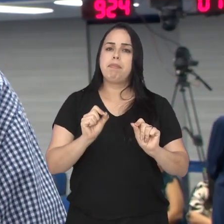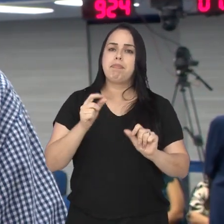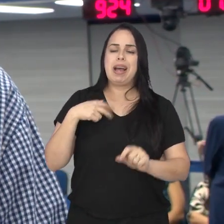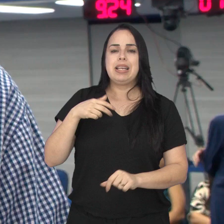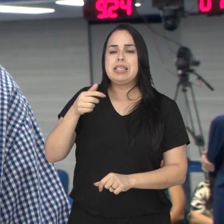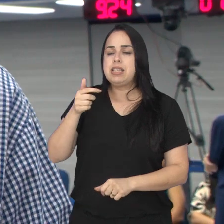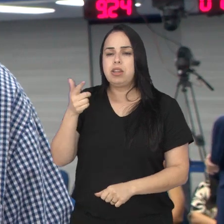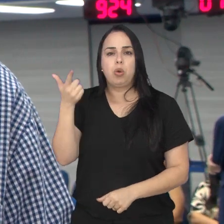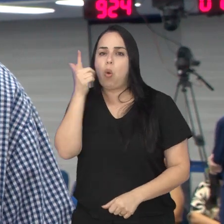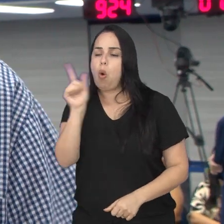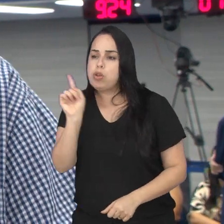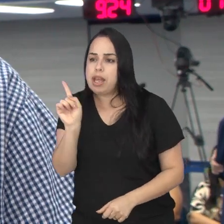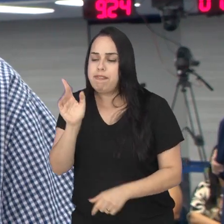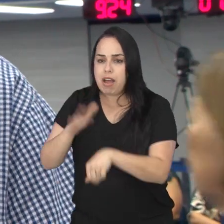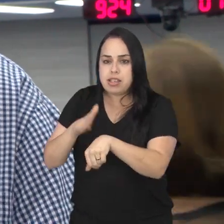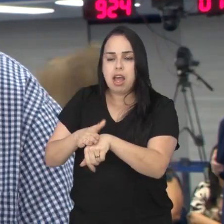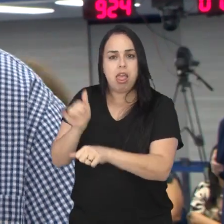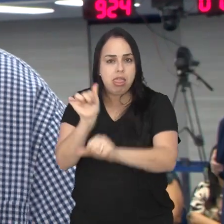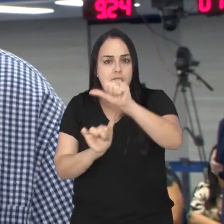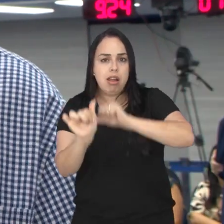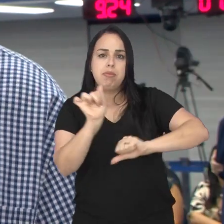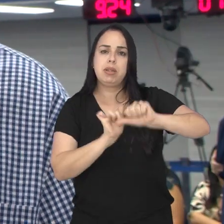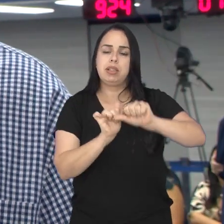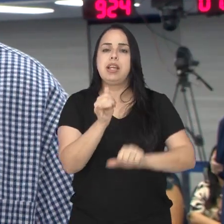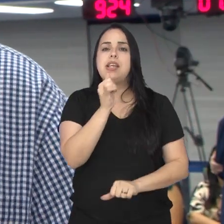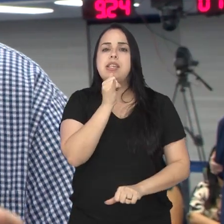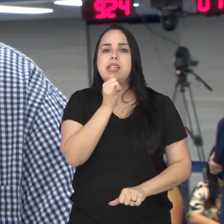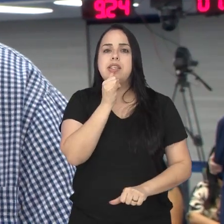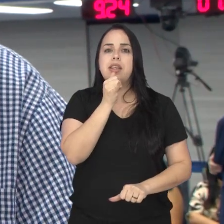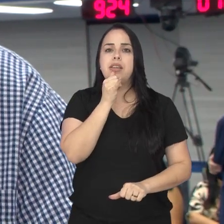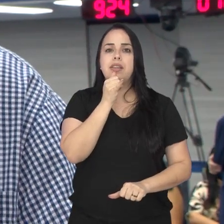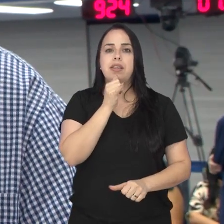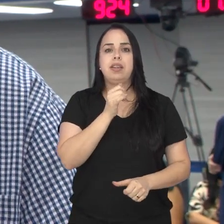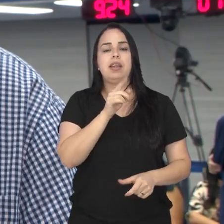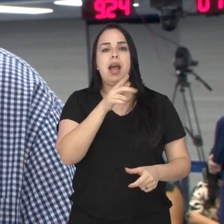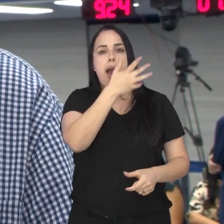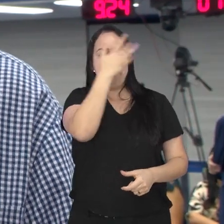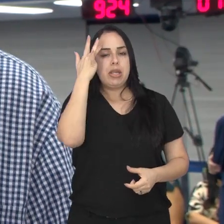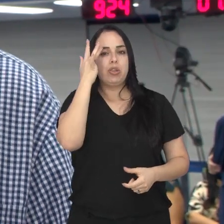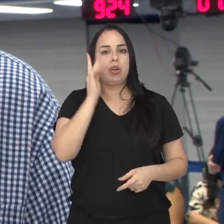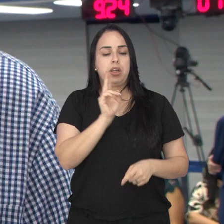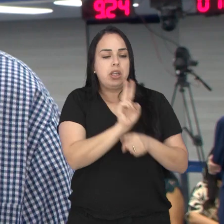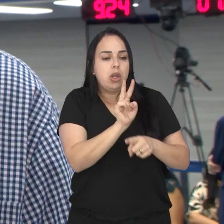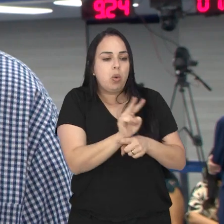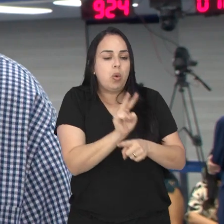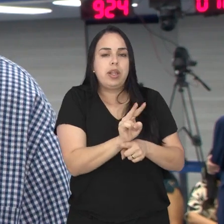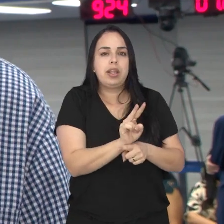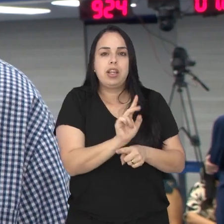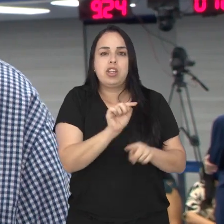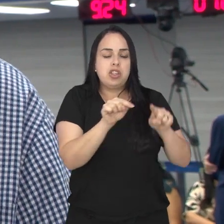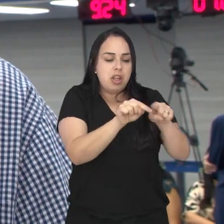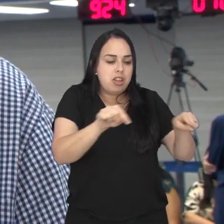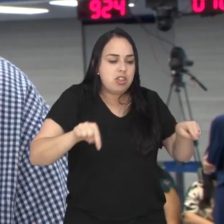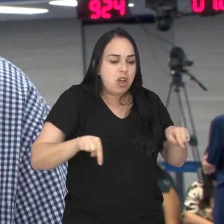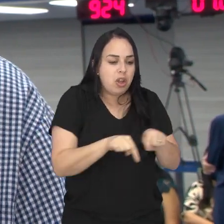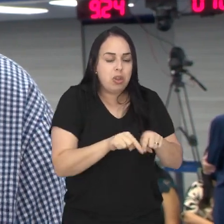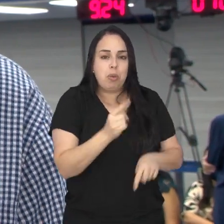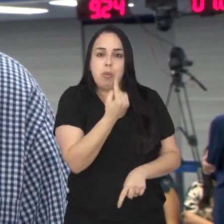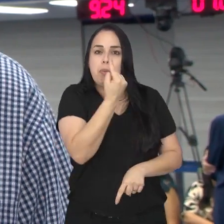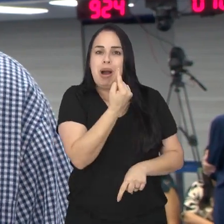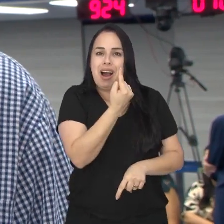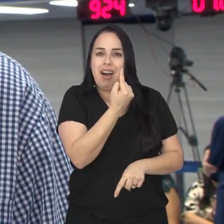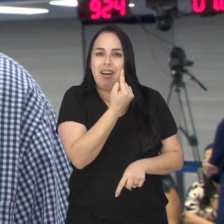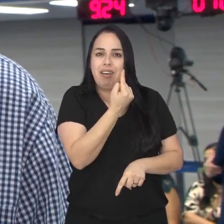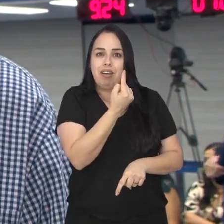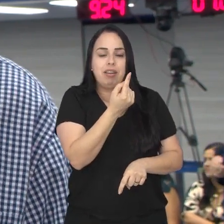algumas ações que não estão sendo feitas um exemplo o assistente de Educação Especial ele ao invés de ficar em uma classe